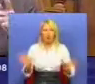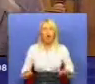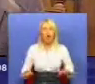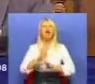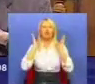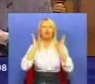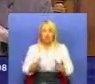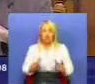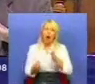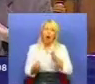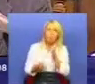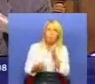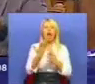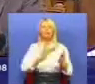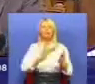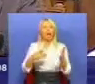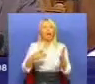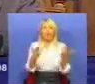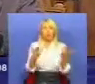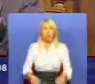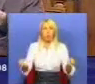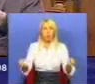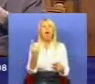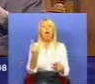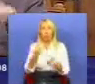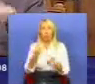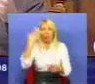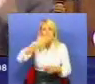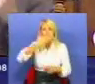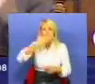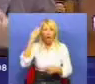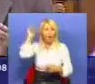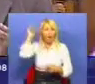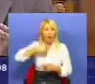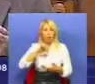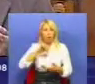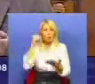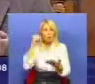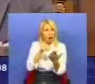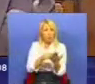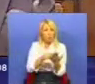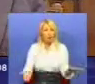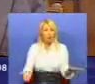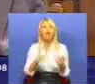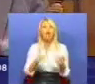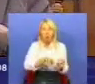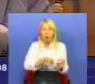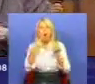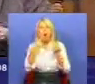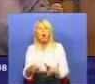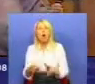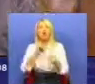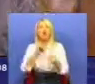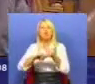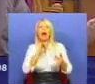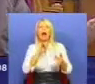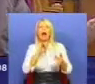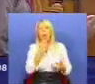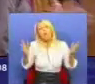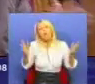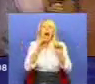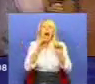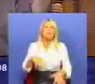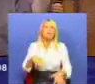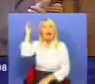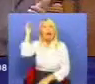feito o decreto que não existe, porque não está no Diário da República, que transforma a empresa em sociedade anónima. Mas a Assembleia da República, como se não fosse nada com